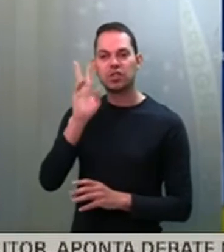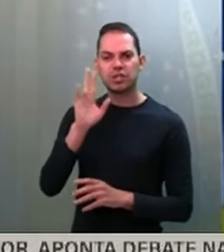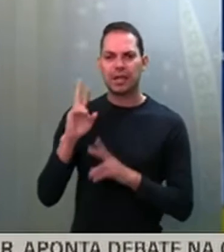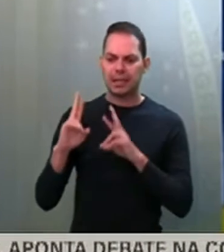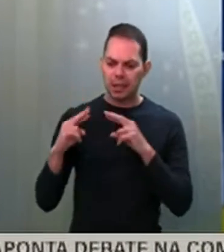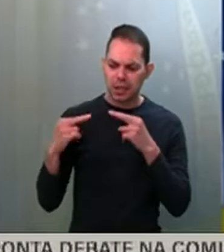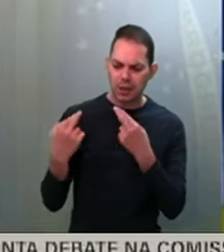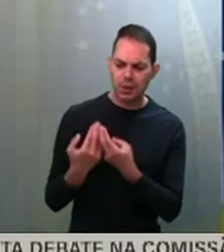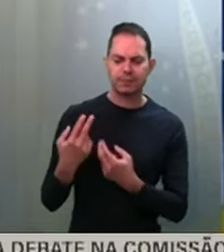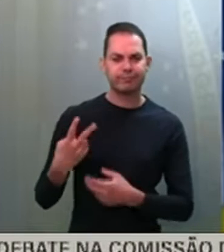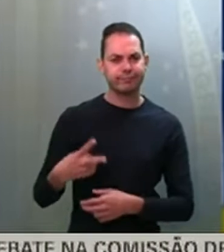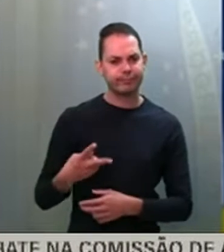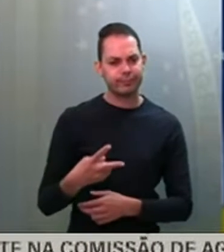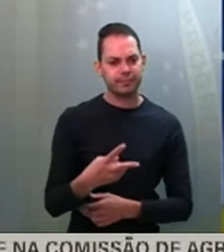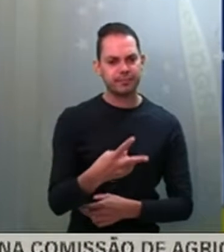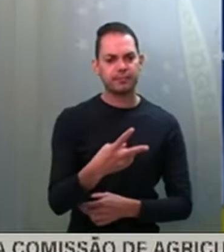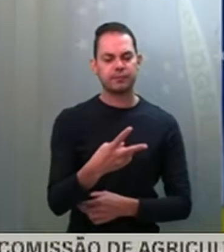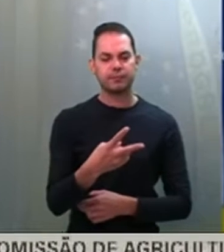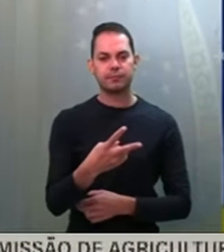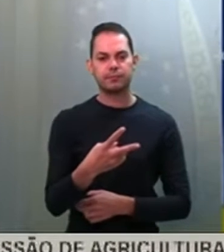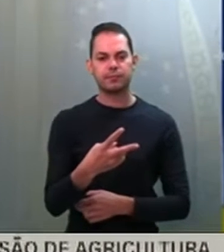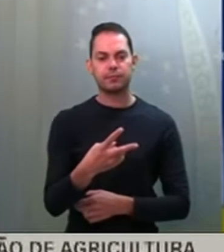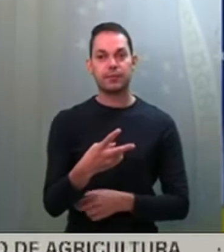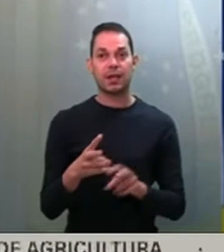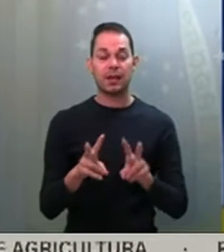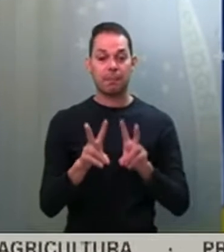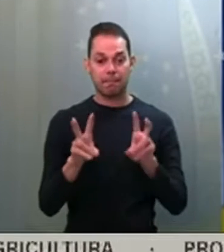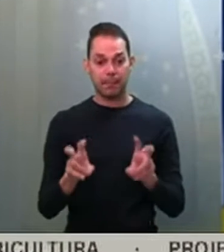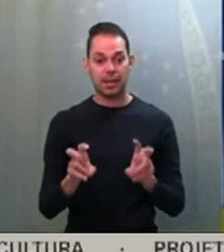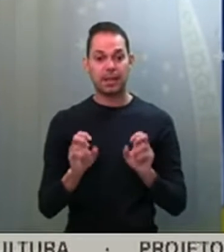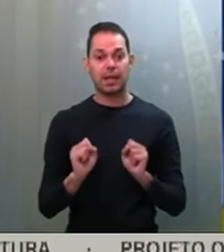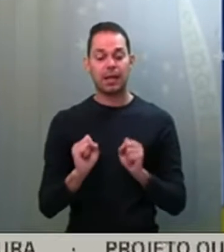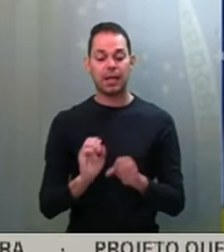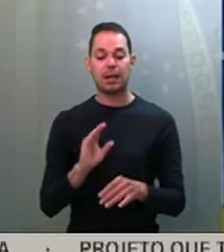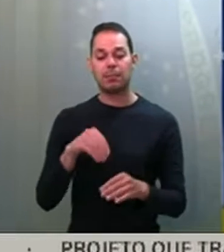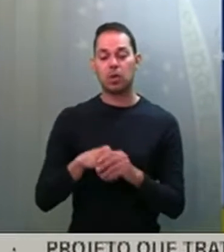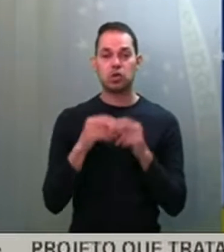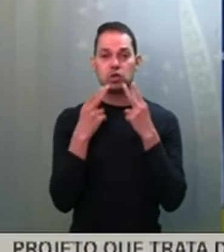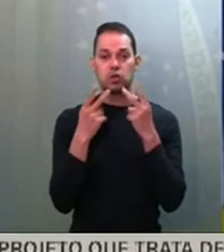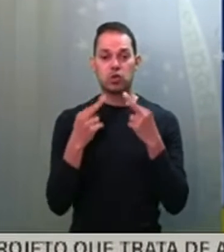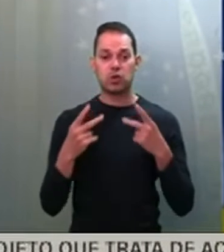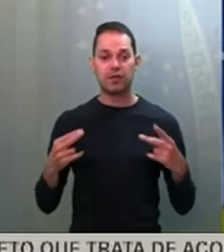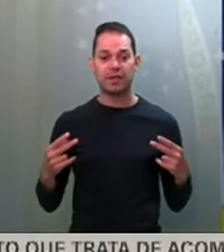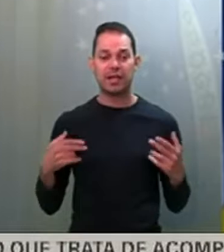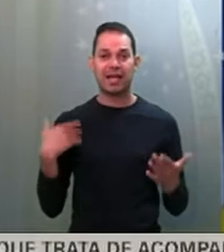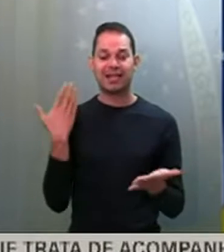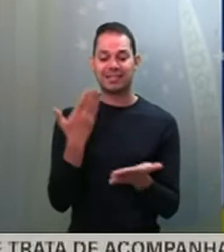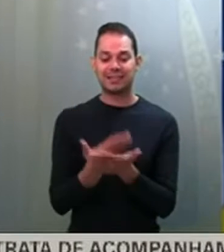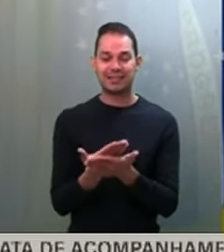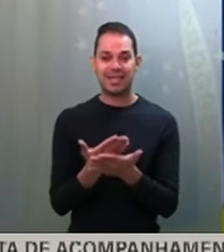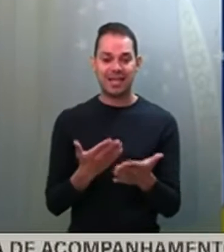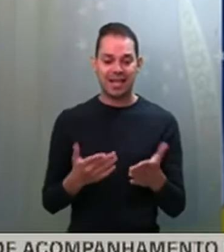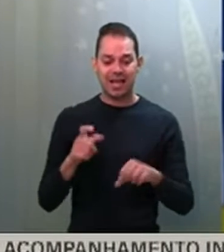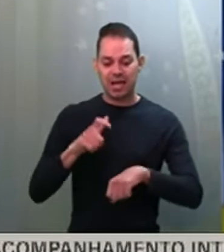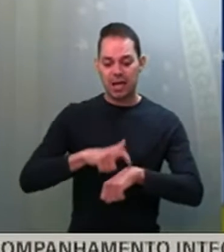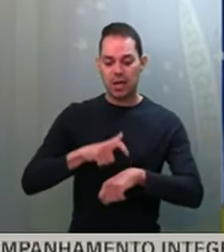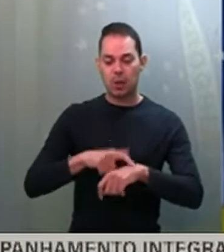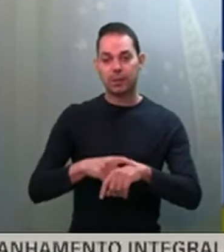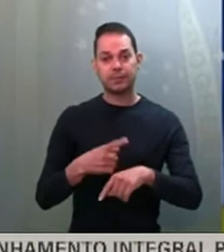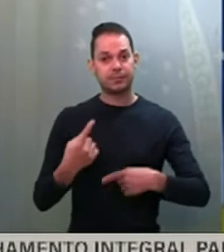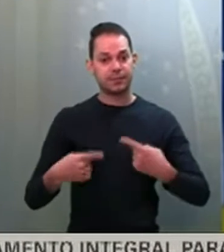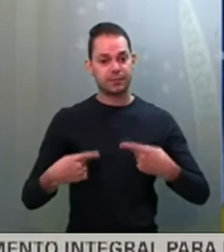e que ainda a matéria poderá trazer alguma novidade até o momento da discussão